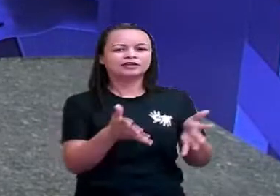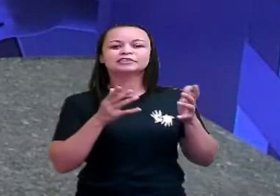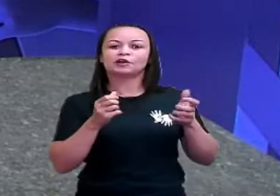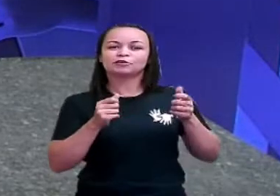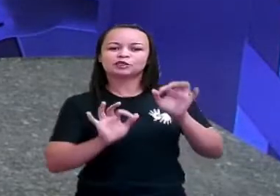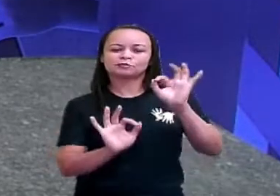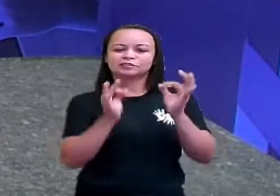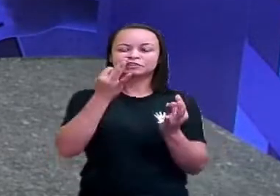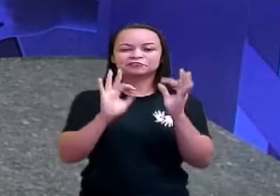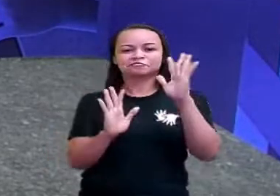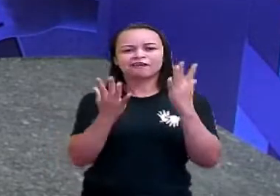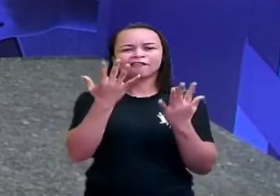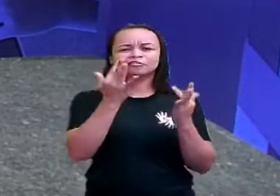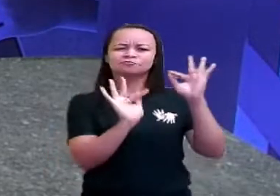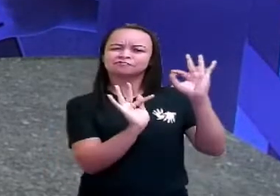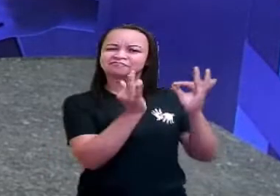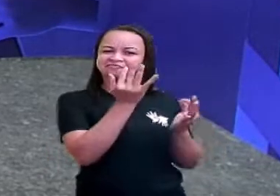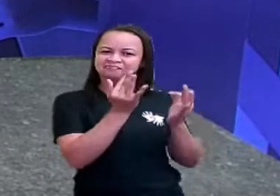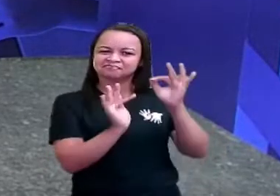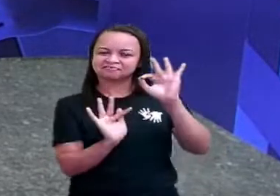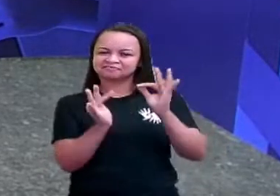aí, ó.